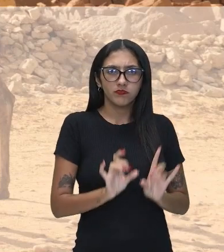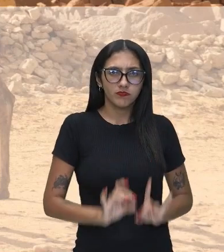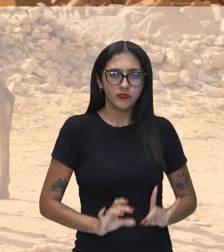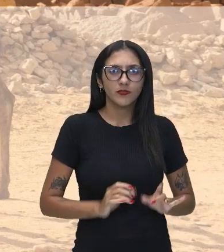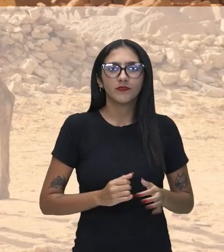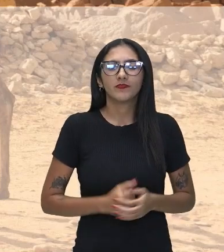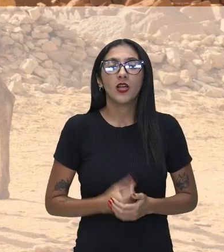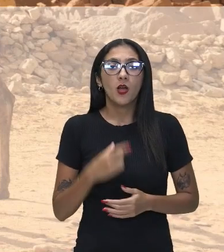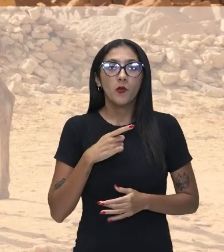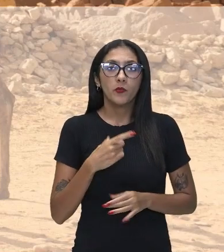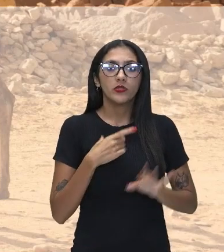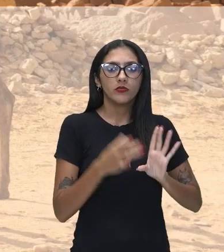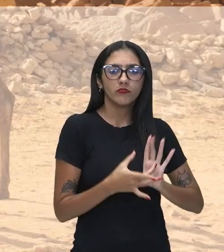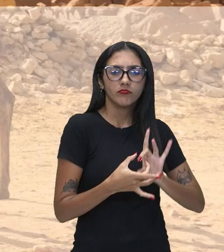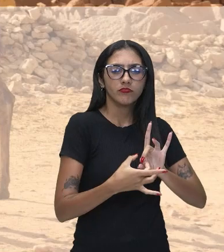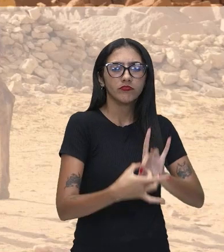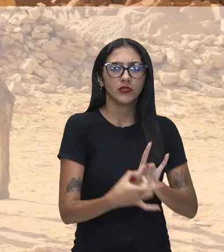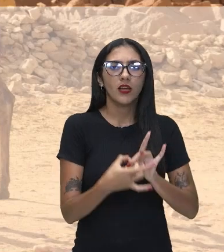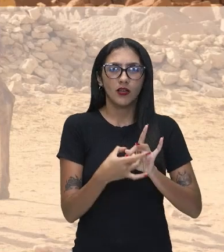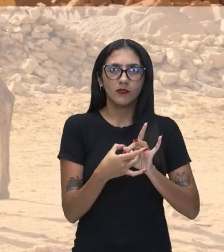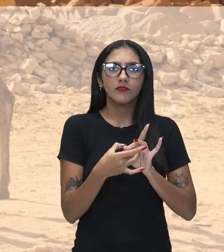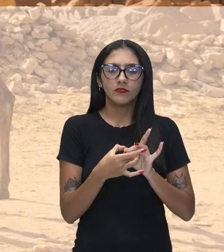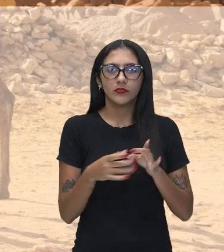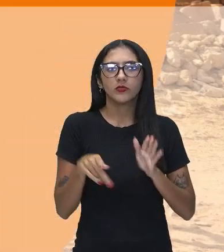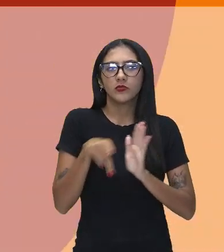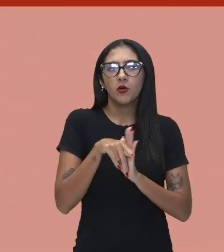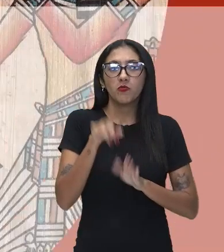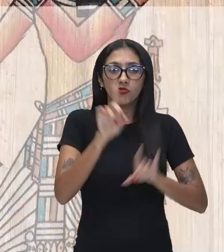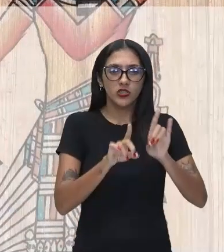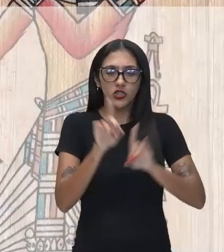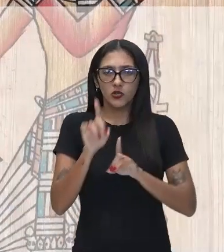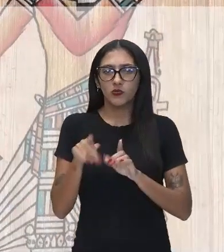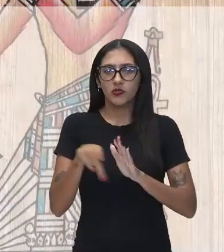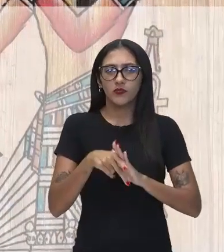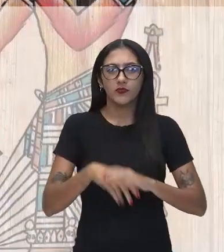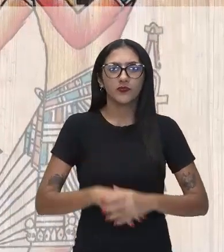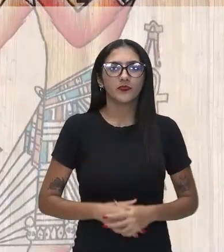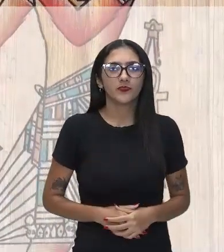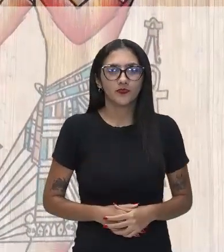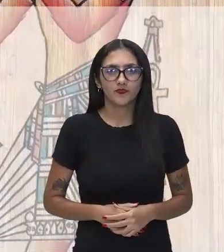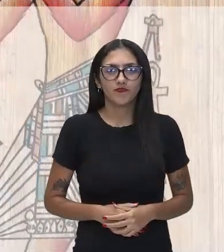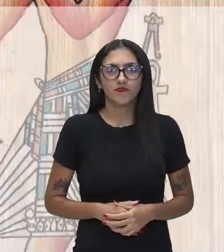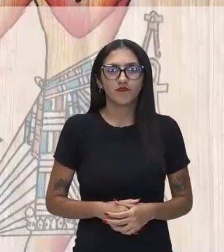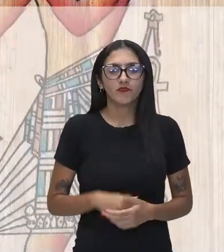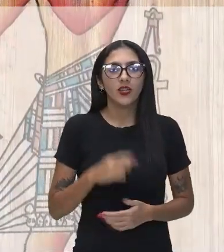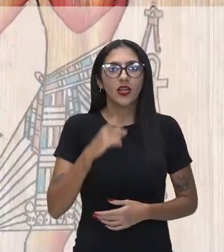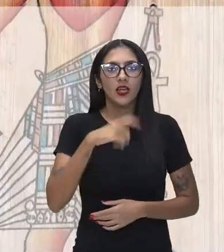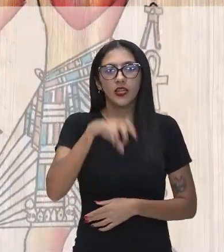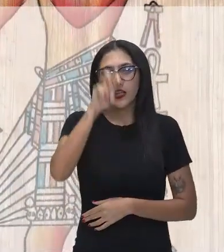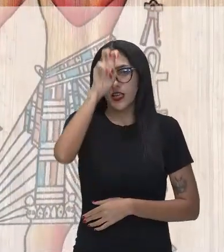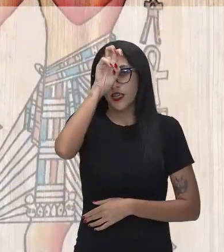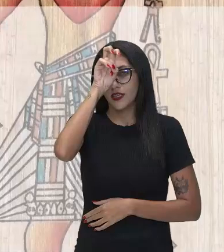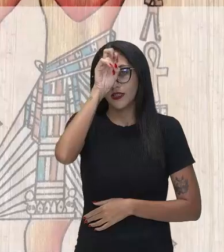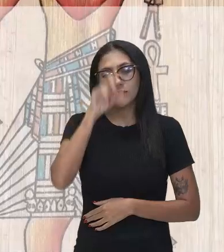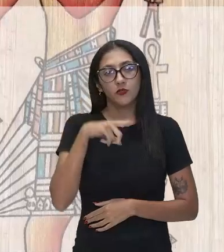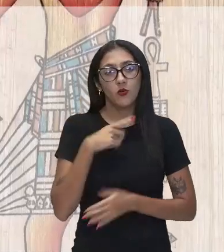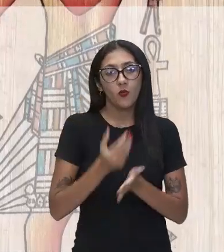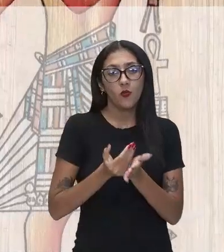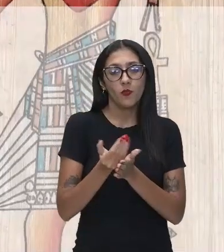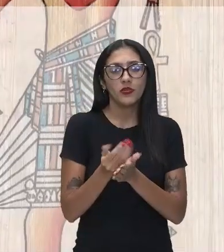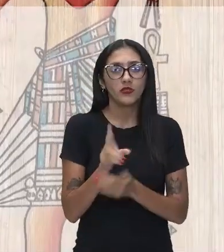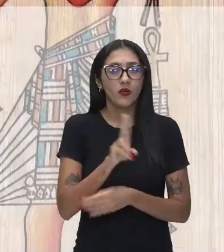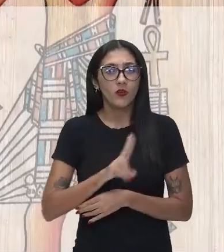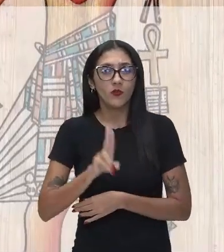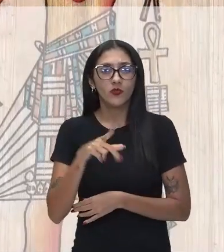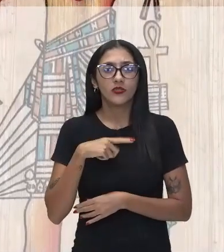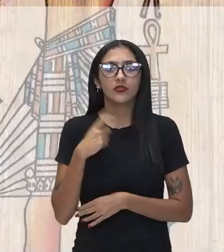se conectar com suas divindades. Os egípcios começaram a usar a